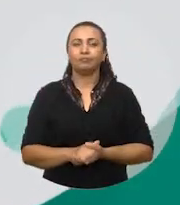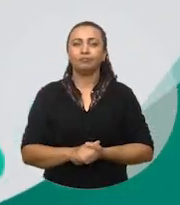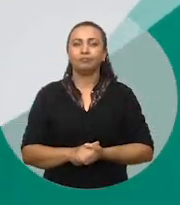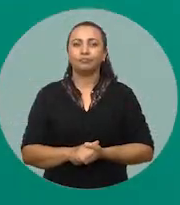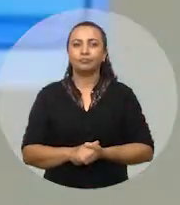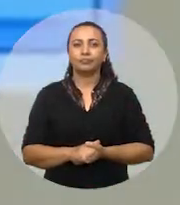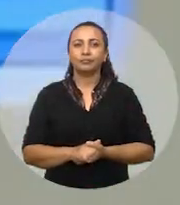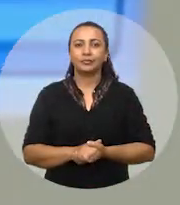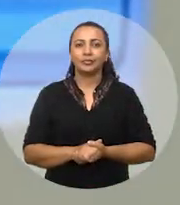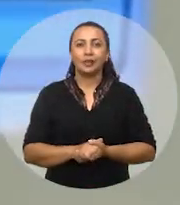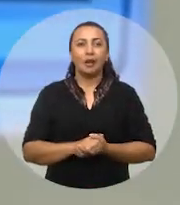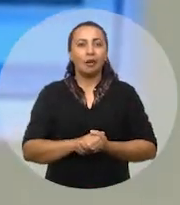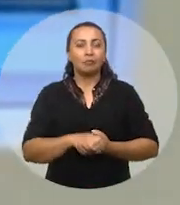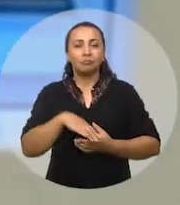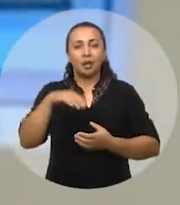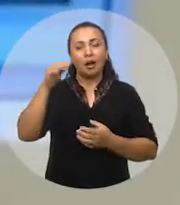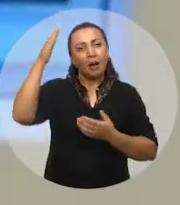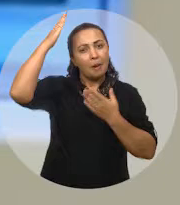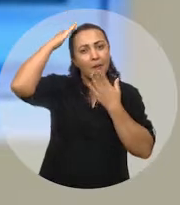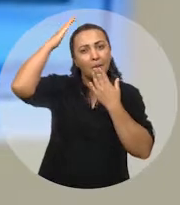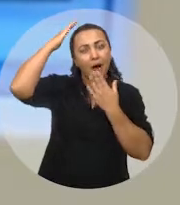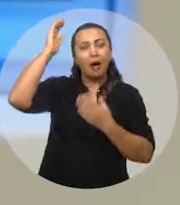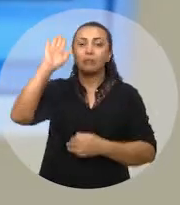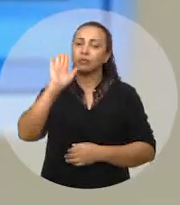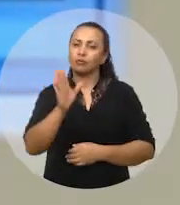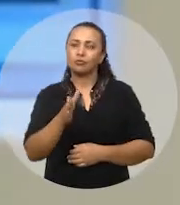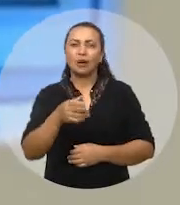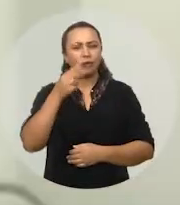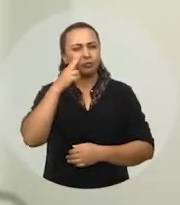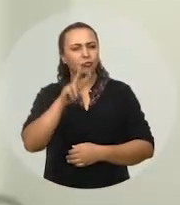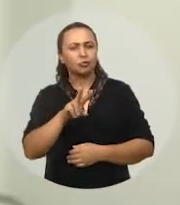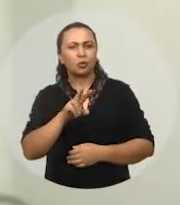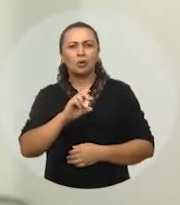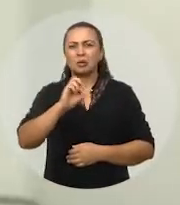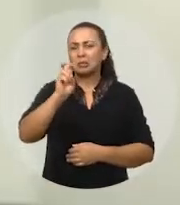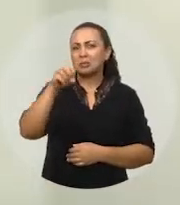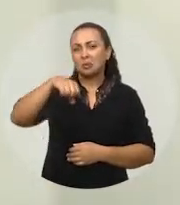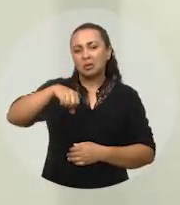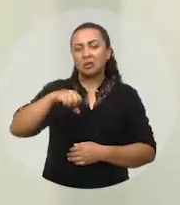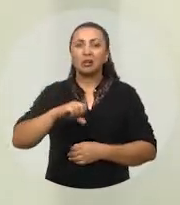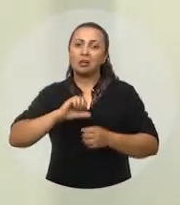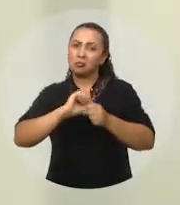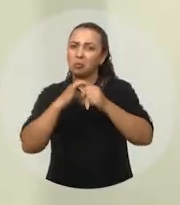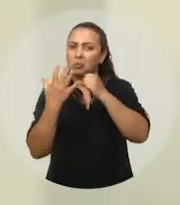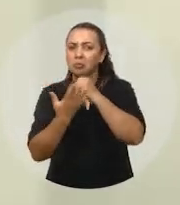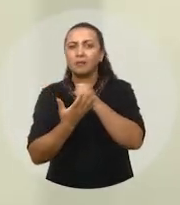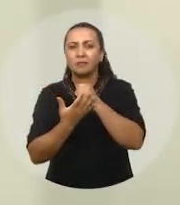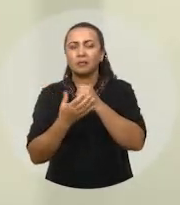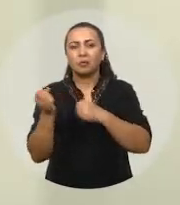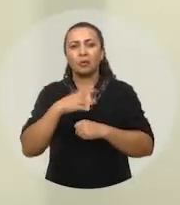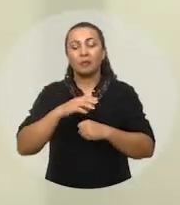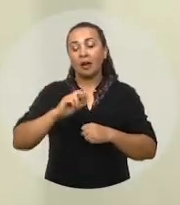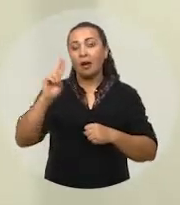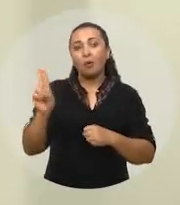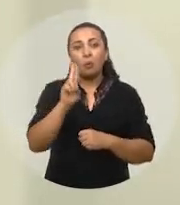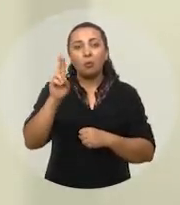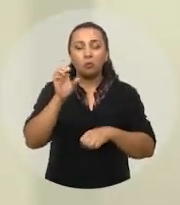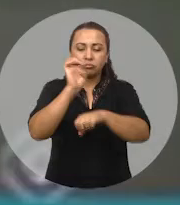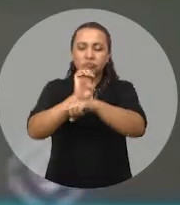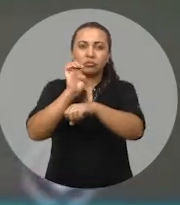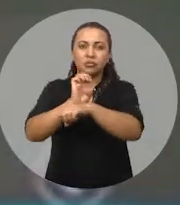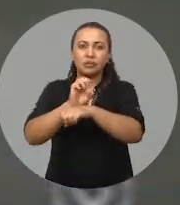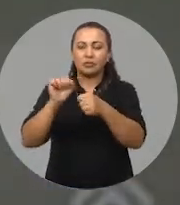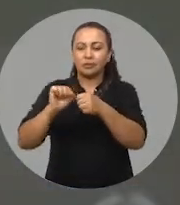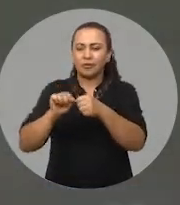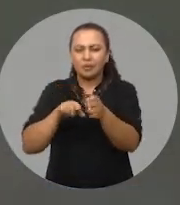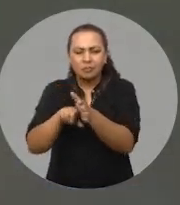A Paraíba já sequenciou cerca de 200 genomas do novo coronavírus e é um dos 3 únicos estados do país a realizar o mapeamento de